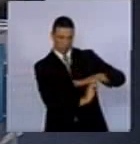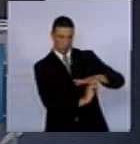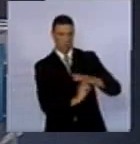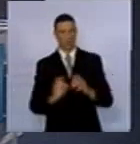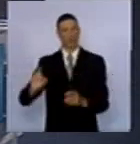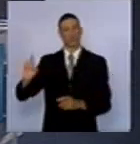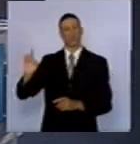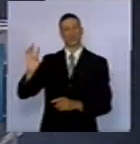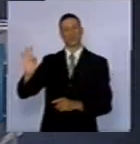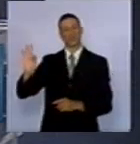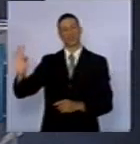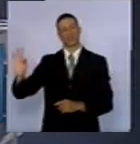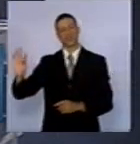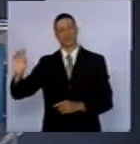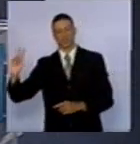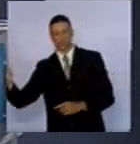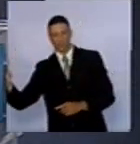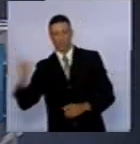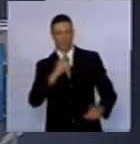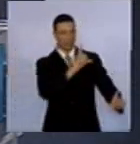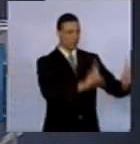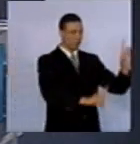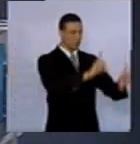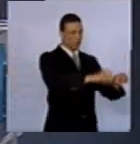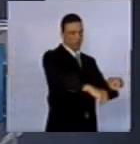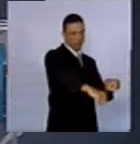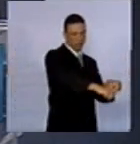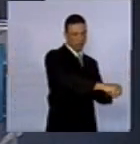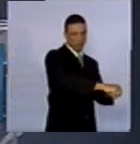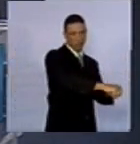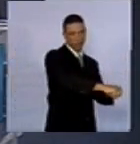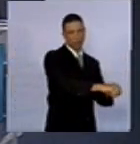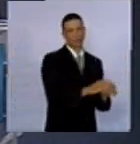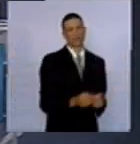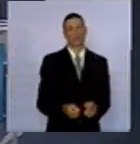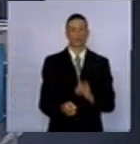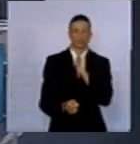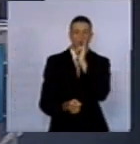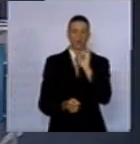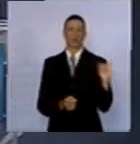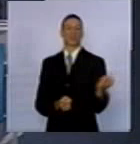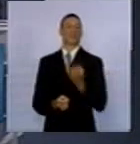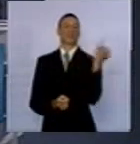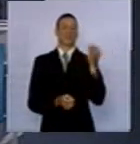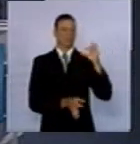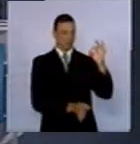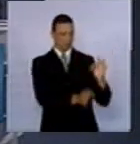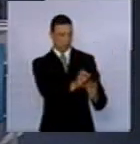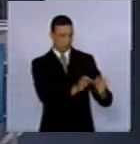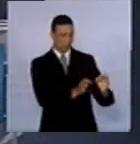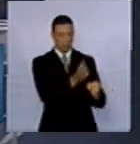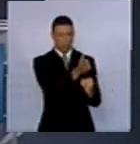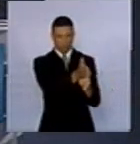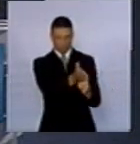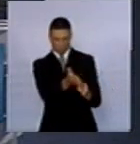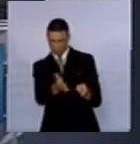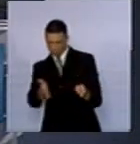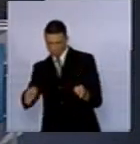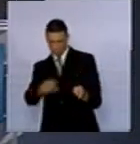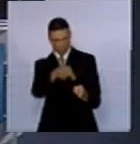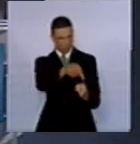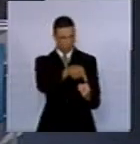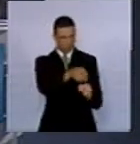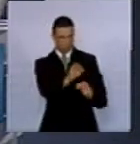dth e a televisão acaba aí a importância de você ter realmente o marco regulatório em que trate